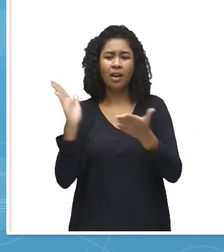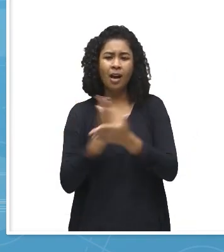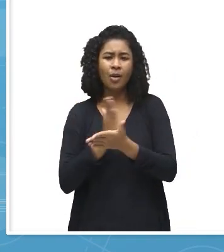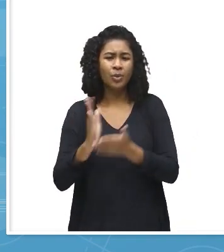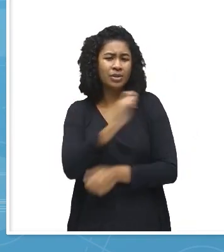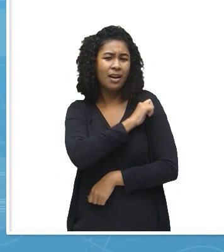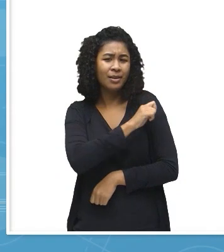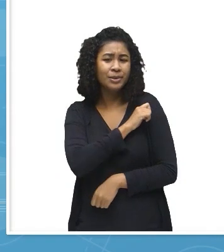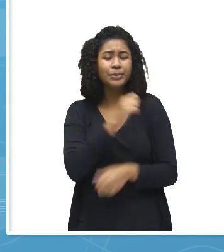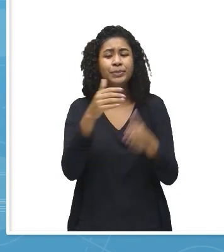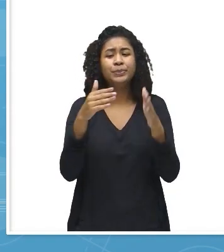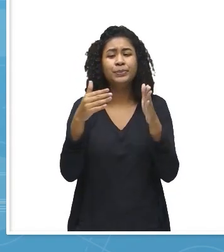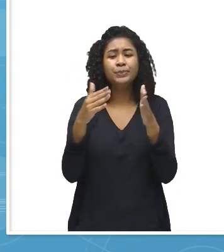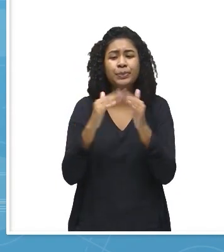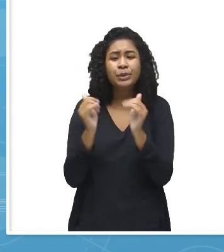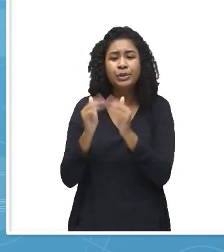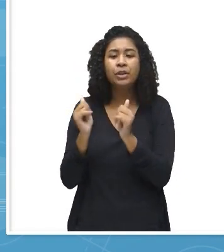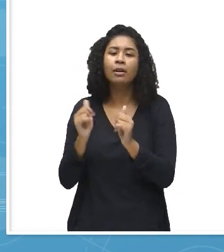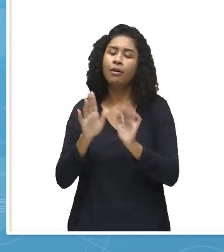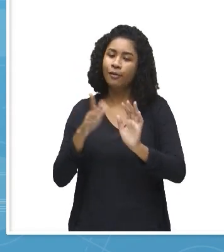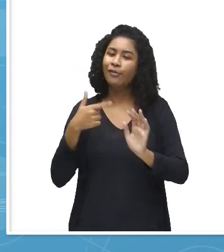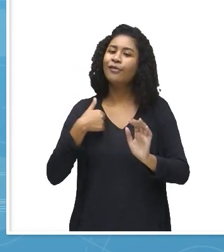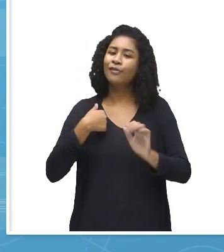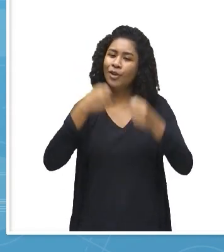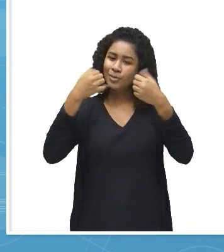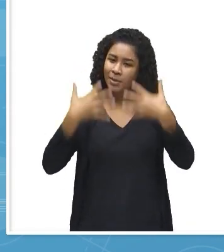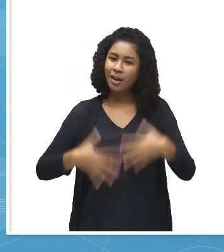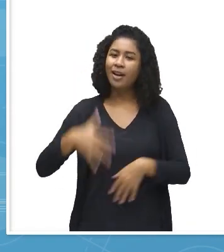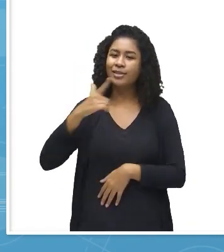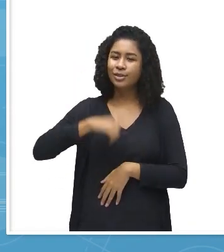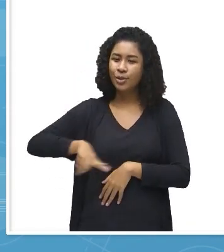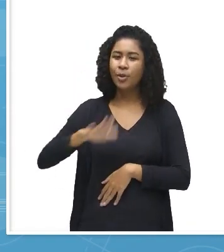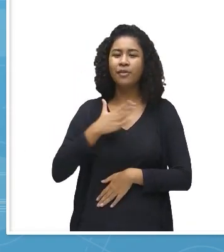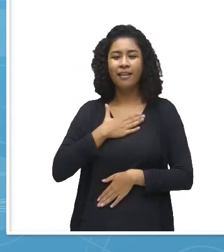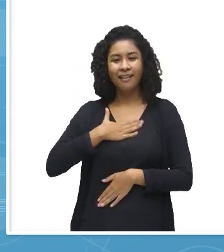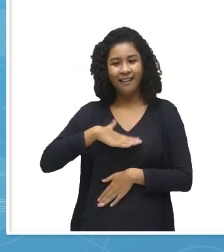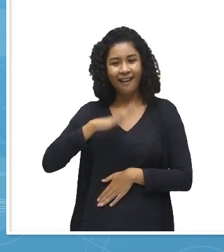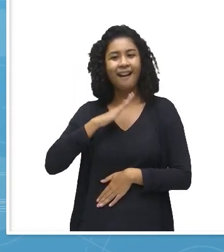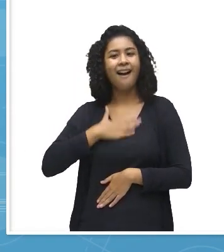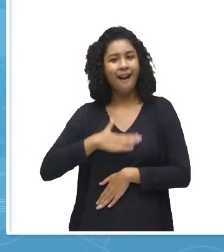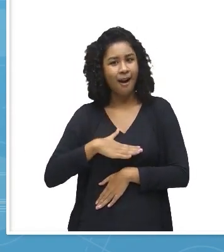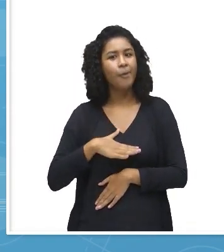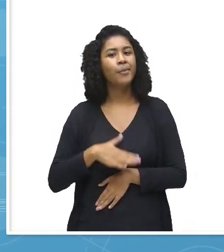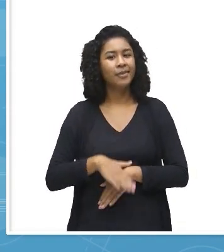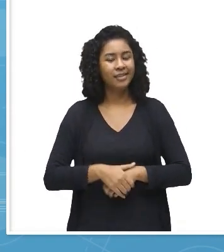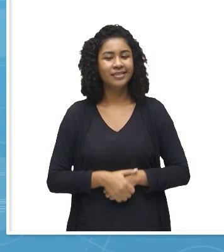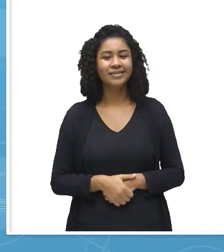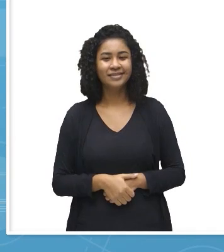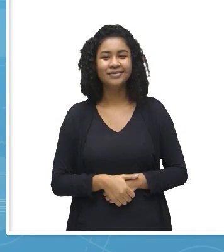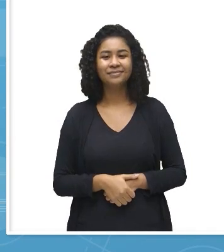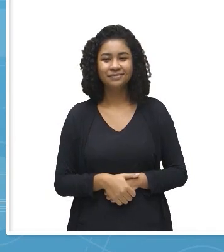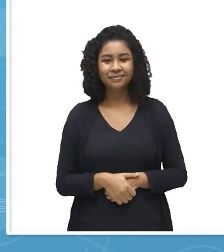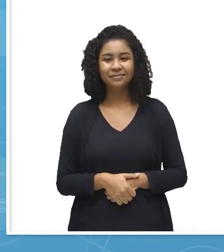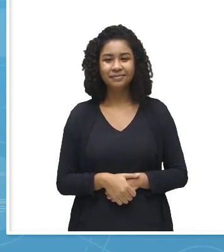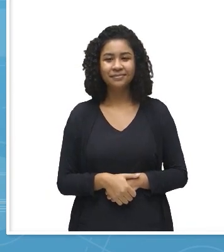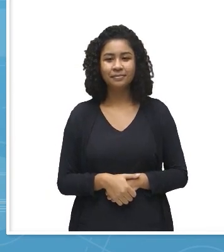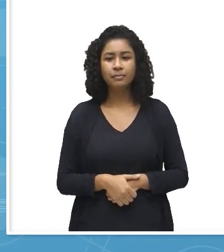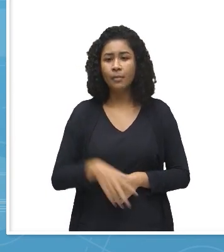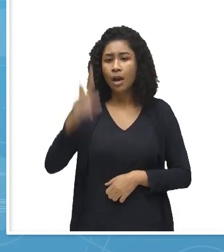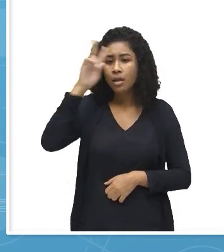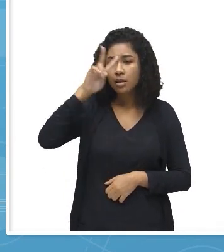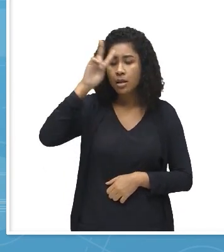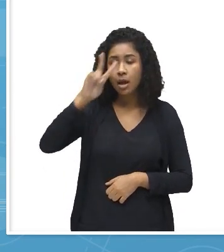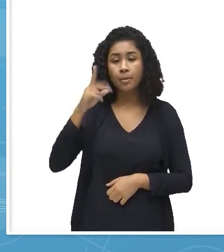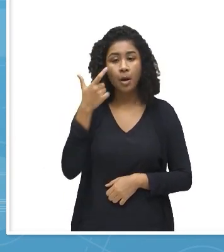chat. Professora, comenta novamente. Vou fazer esse comentário novamente das questões, com certeza aí junto com vocês. Lembrando de deixar o chat